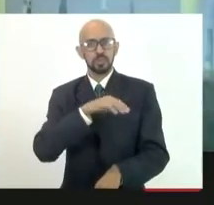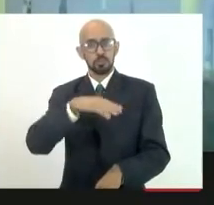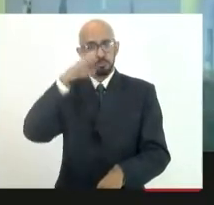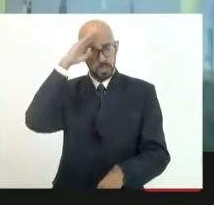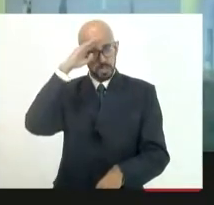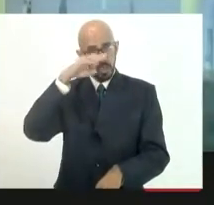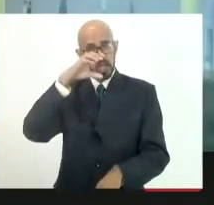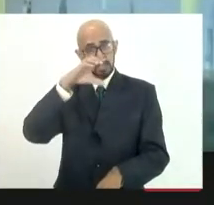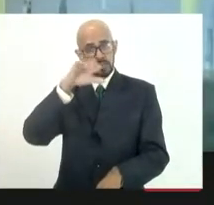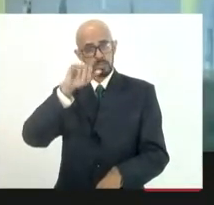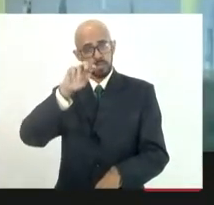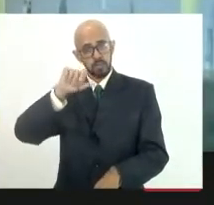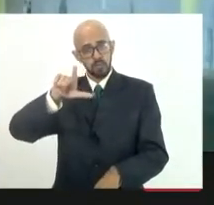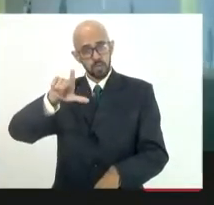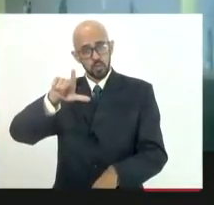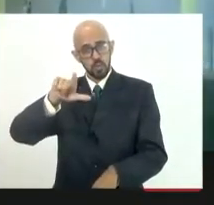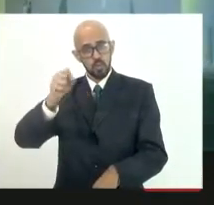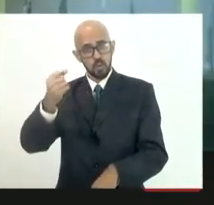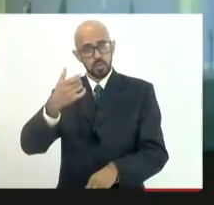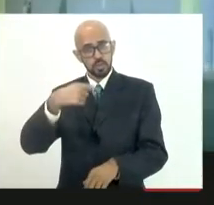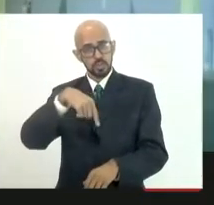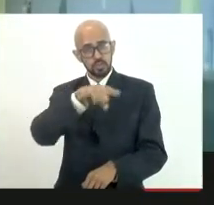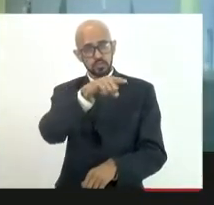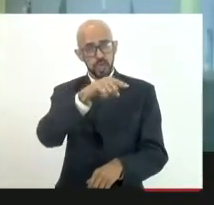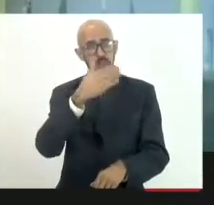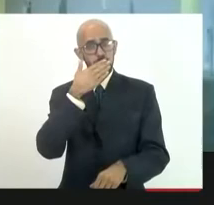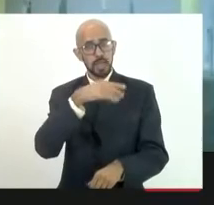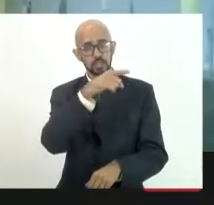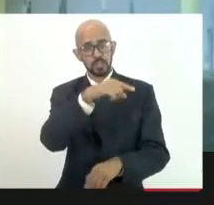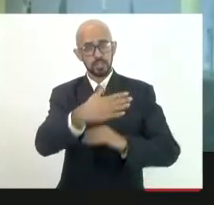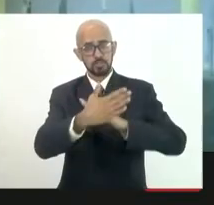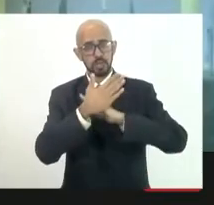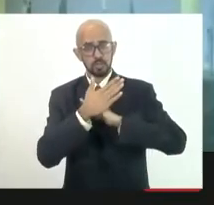nós procuramos eles para nos socorrer, que não nos socorrem.